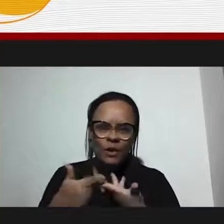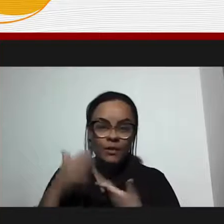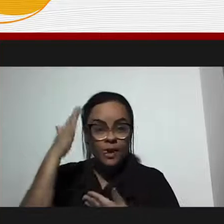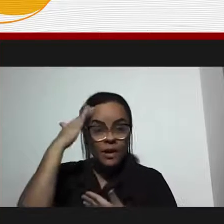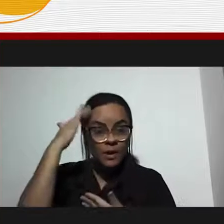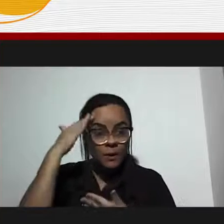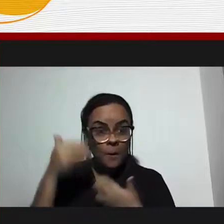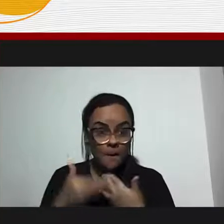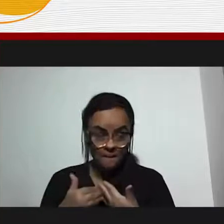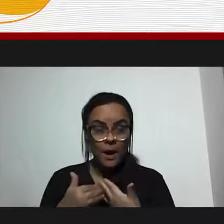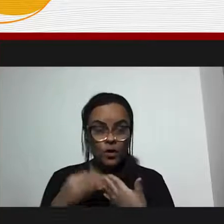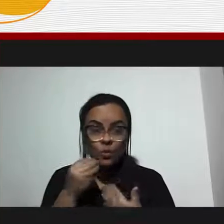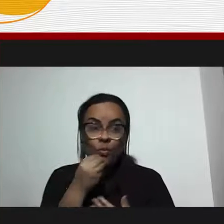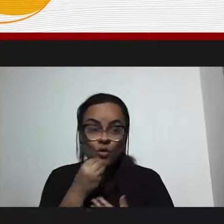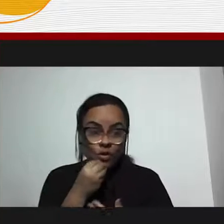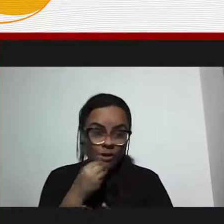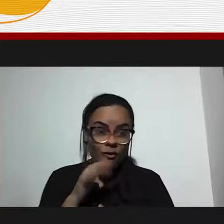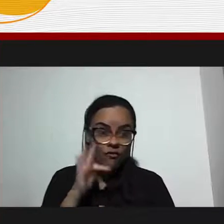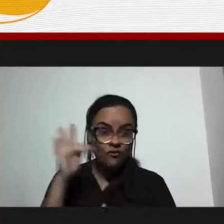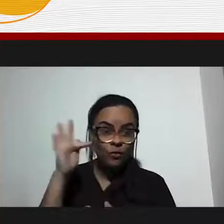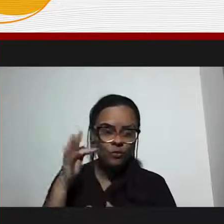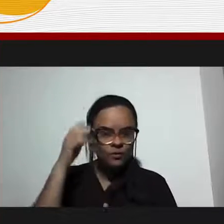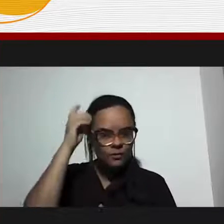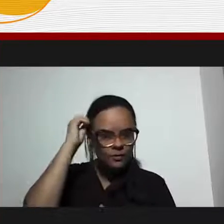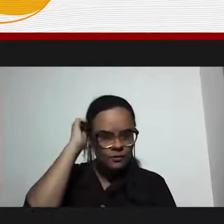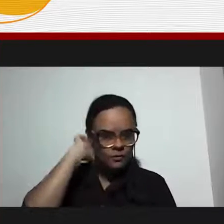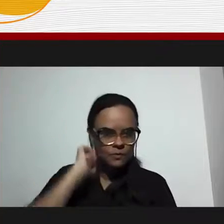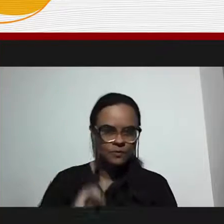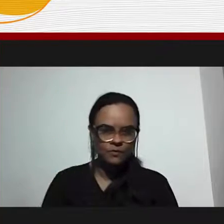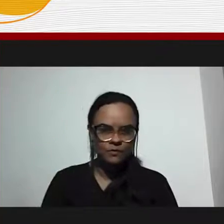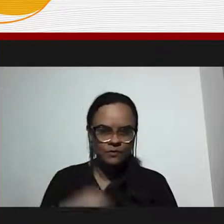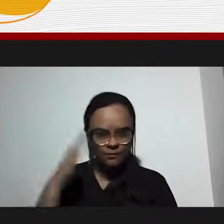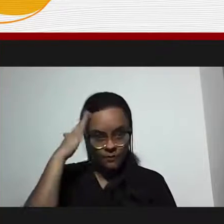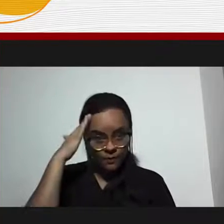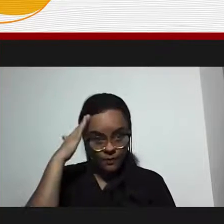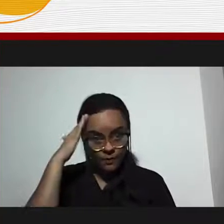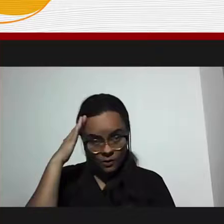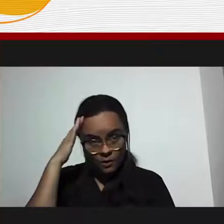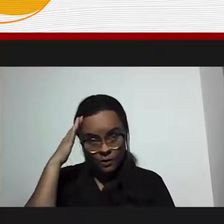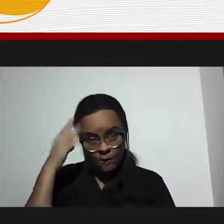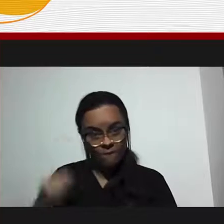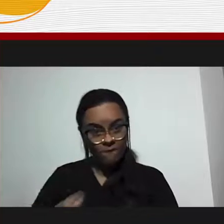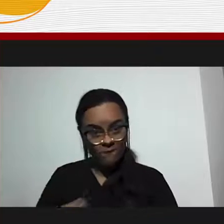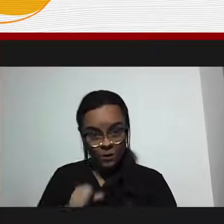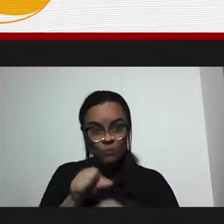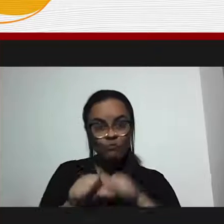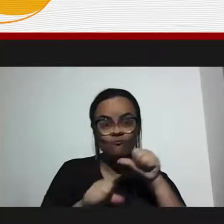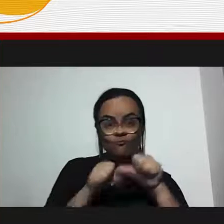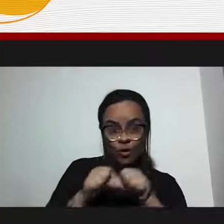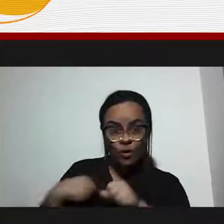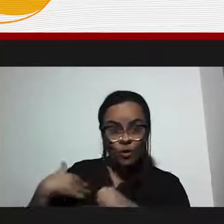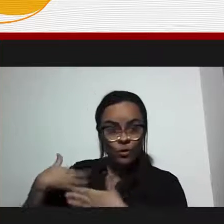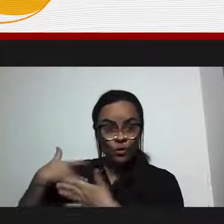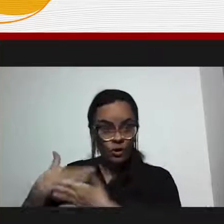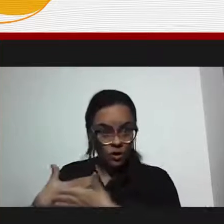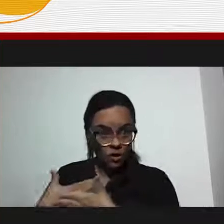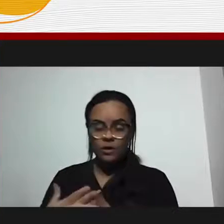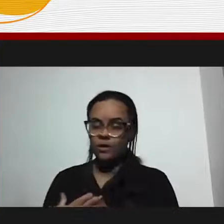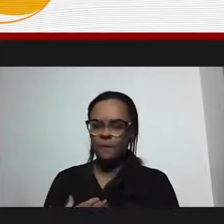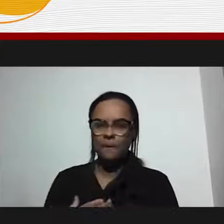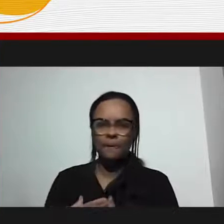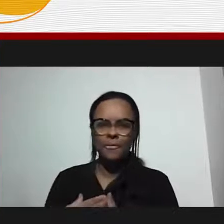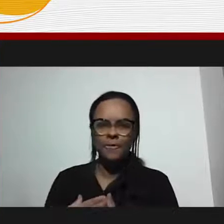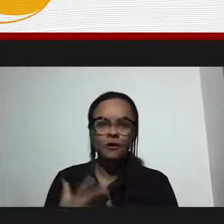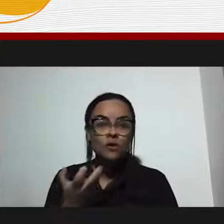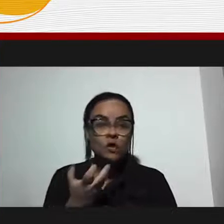é uma abertura grande. E assim como eu sei que mudou a vida de vocês, faz uma diferença muito grande,